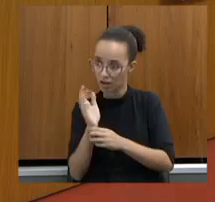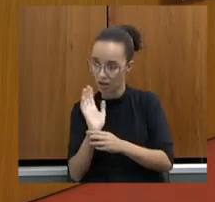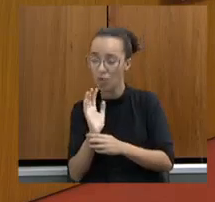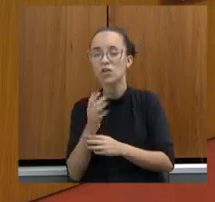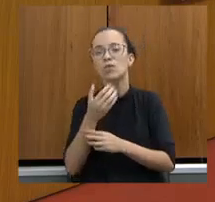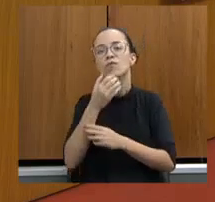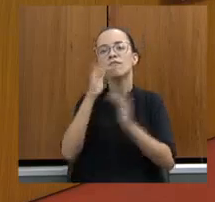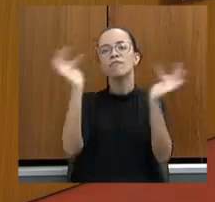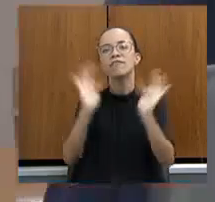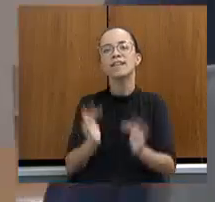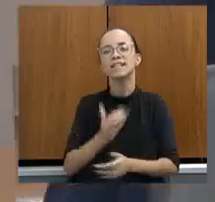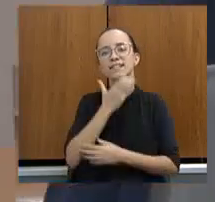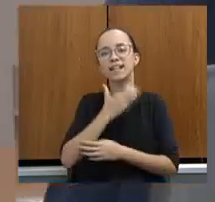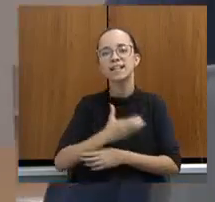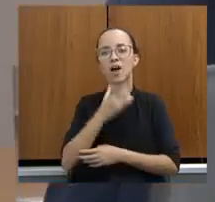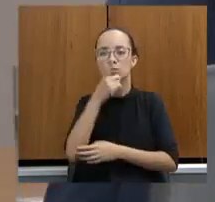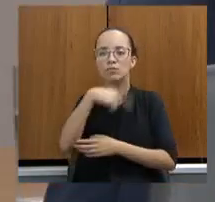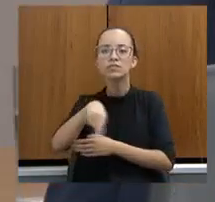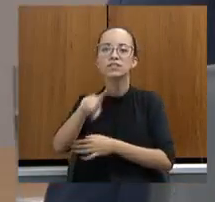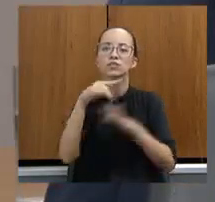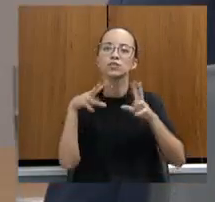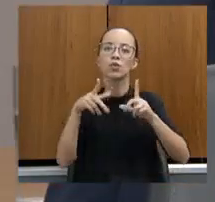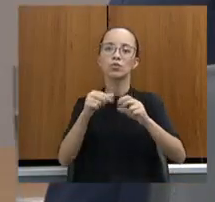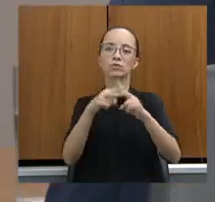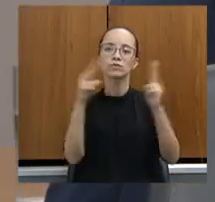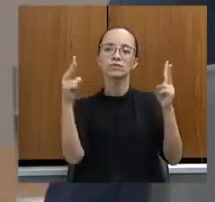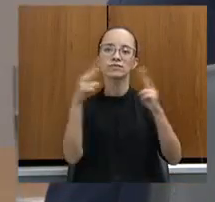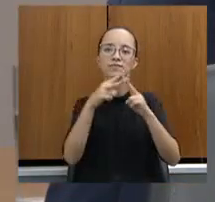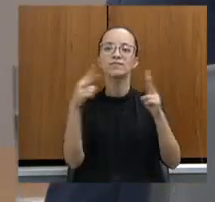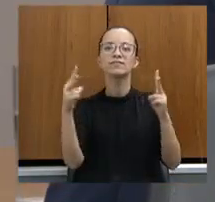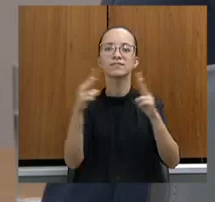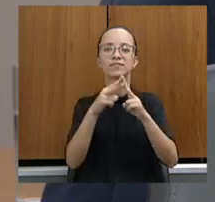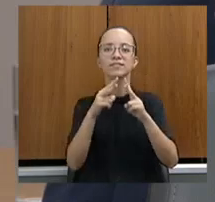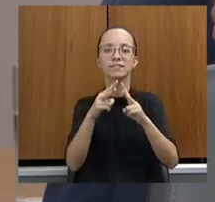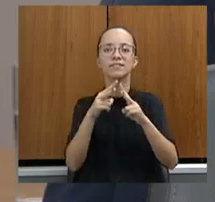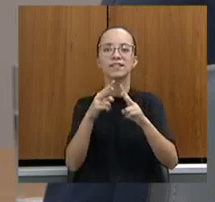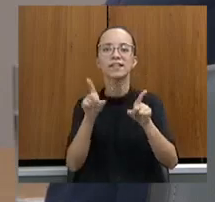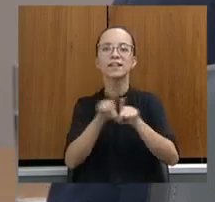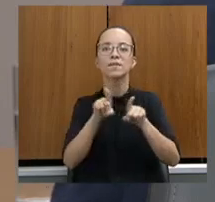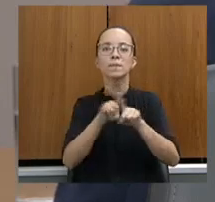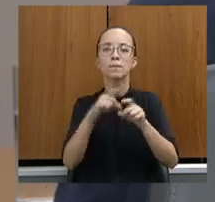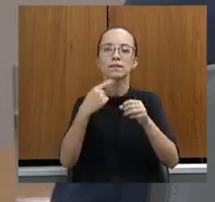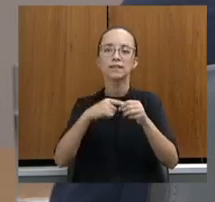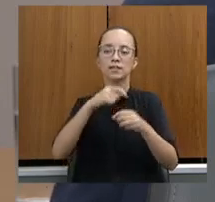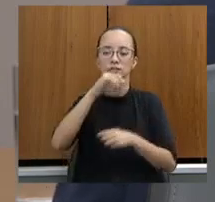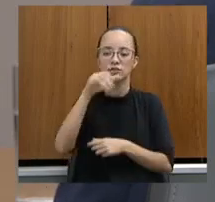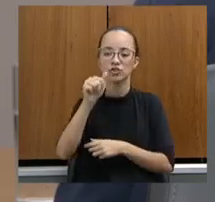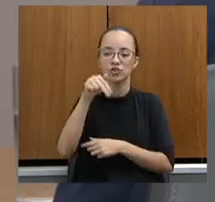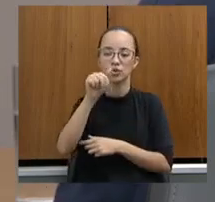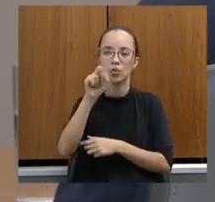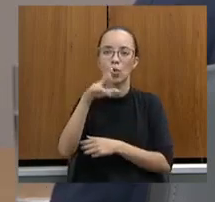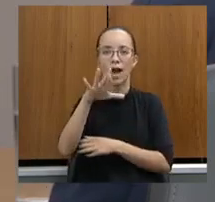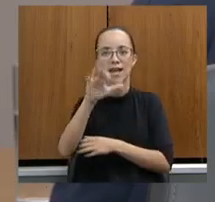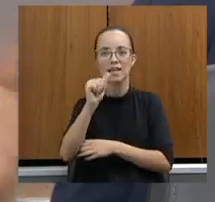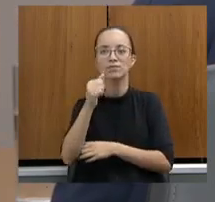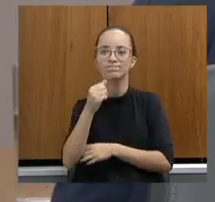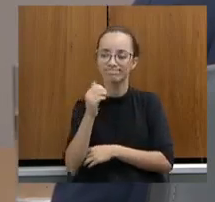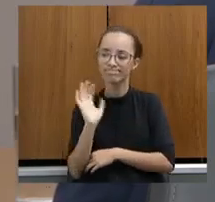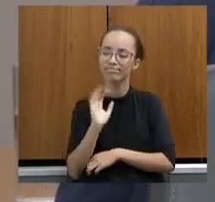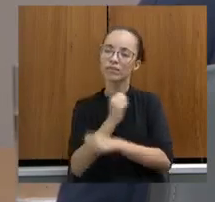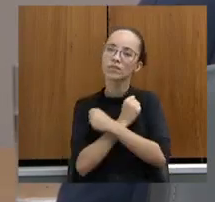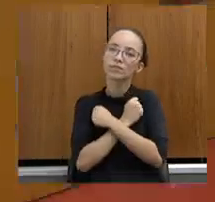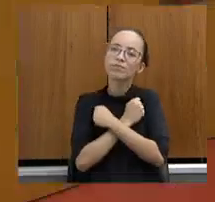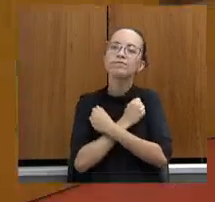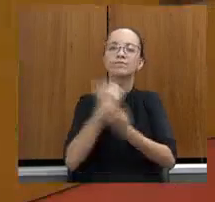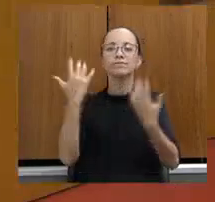aos que nos acompanha aí pelas redes sociais pelo meu sertão lá da minha querida Januária que de onde lá vem forte abraço